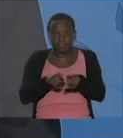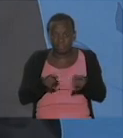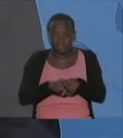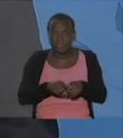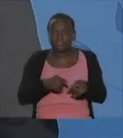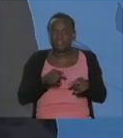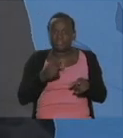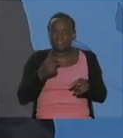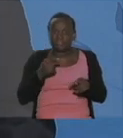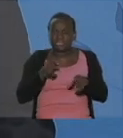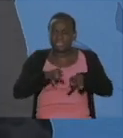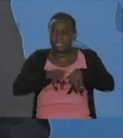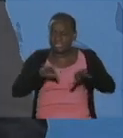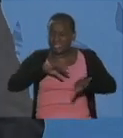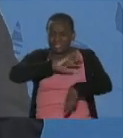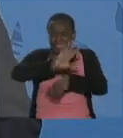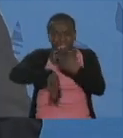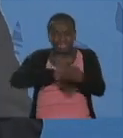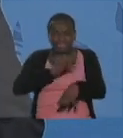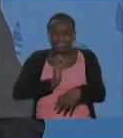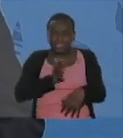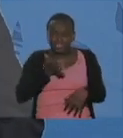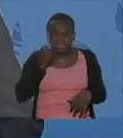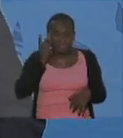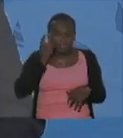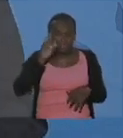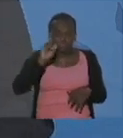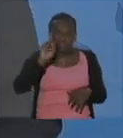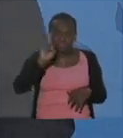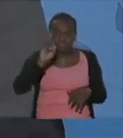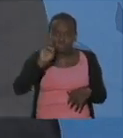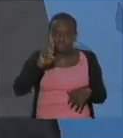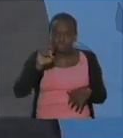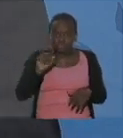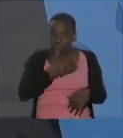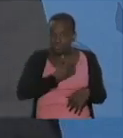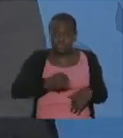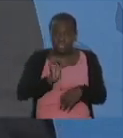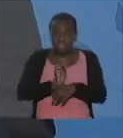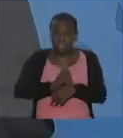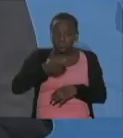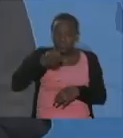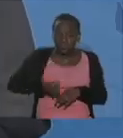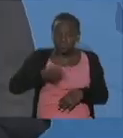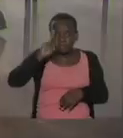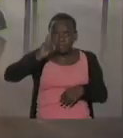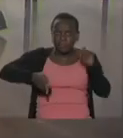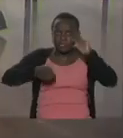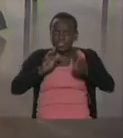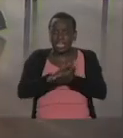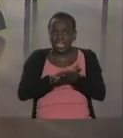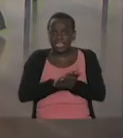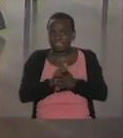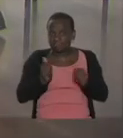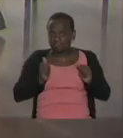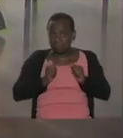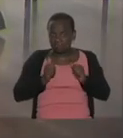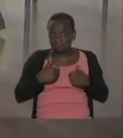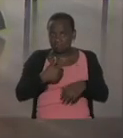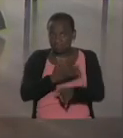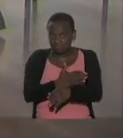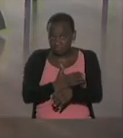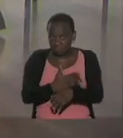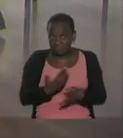inclusive também um verdadeiro caus o que disse o deputado Osório o estado não fez valer sua autoridade como dono